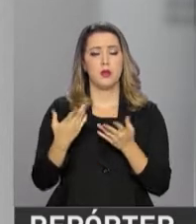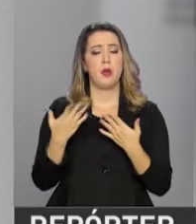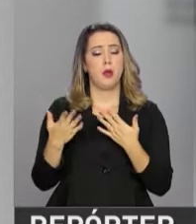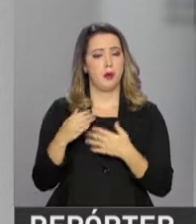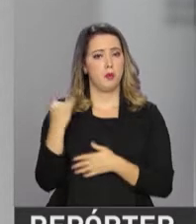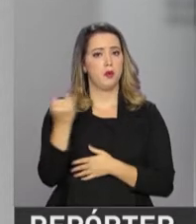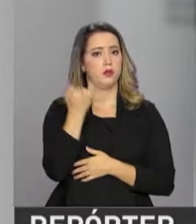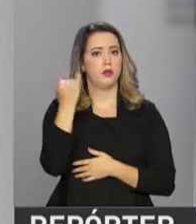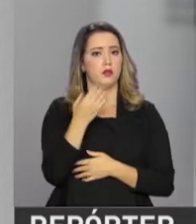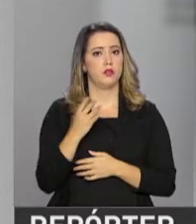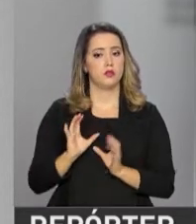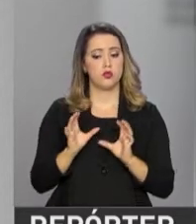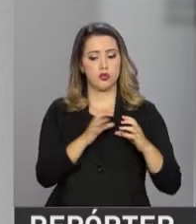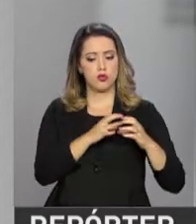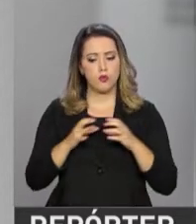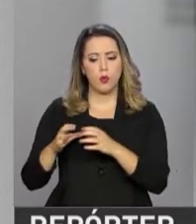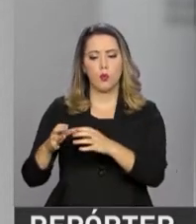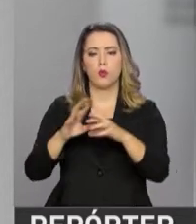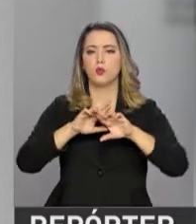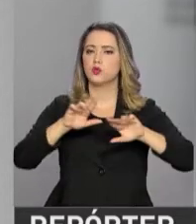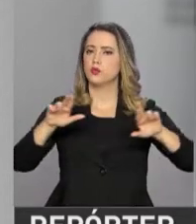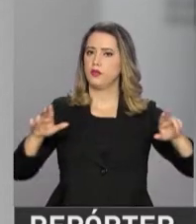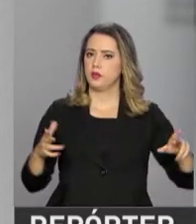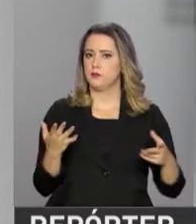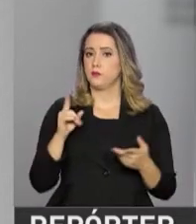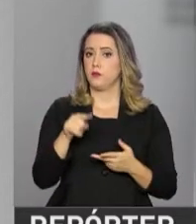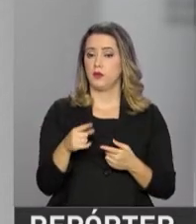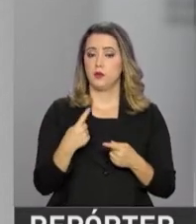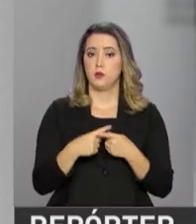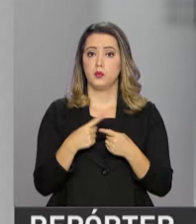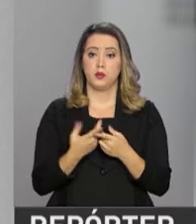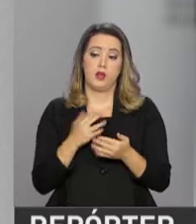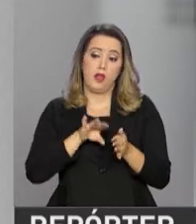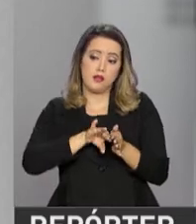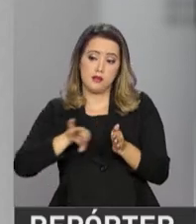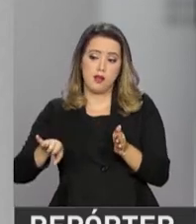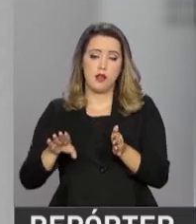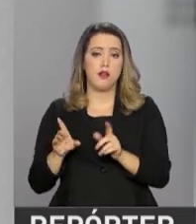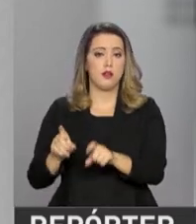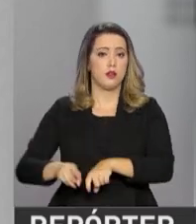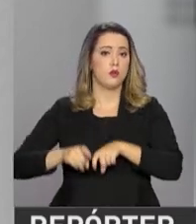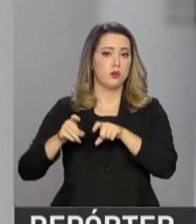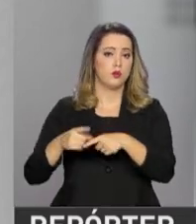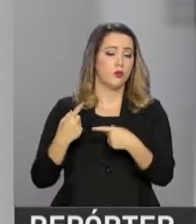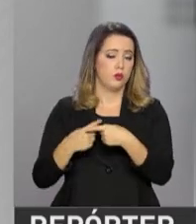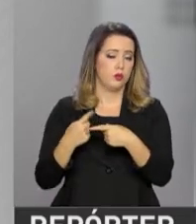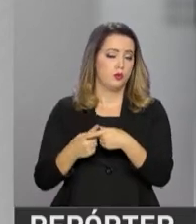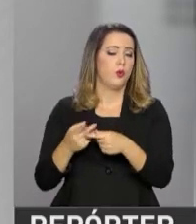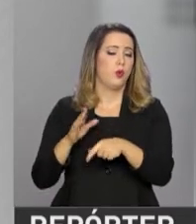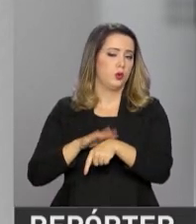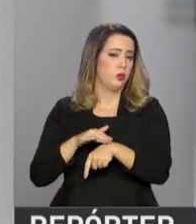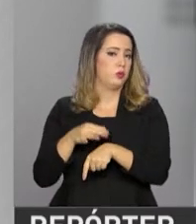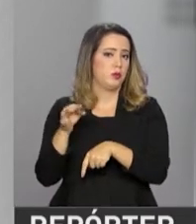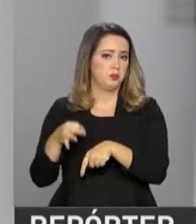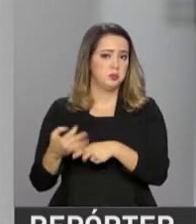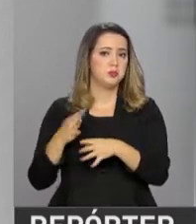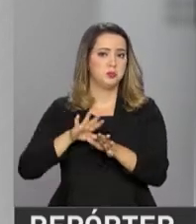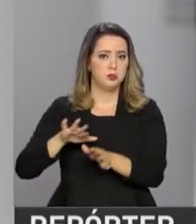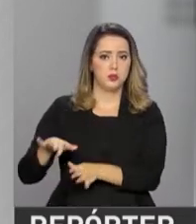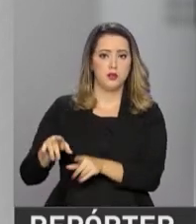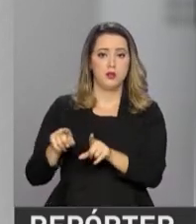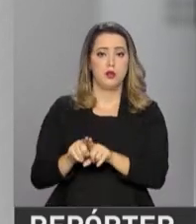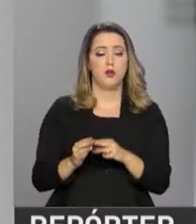analisado por setores ele ressaltou que sem a agricultura que caiu por razões sazonais o crescimento foi de